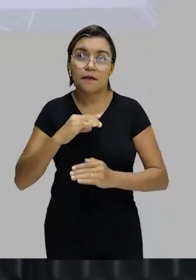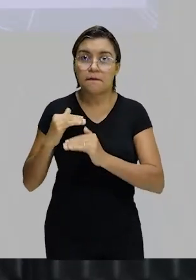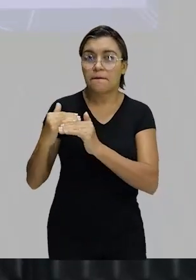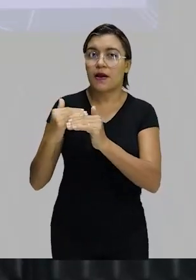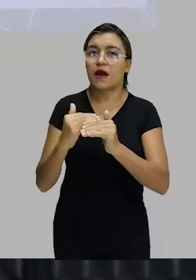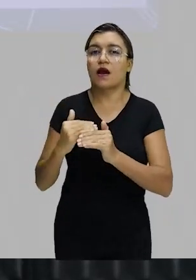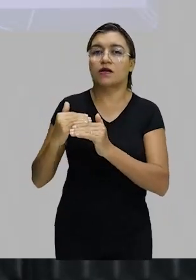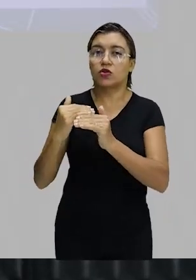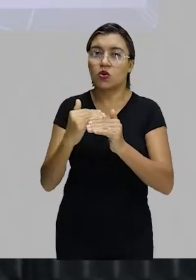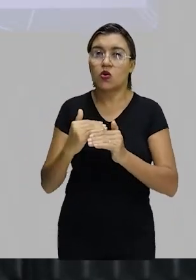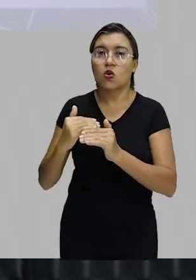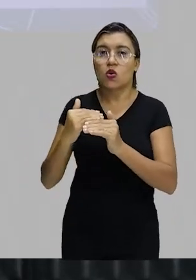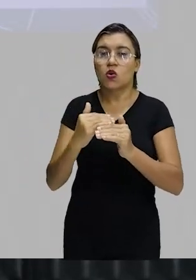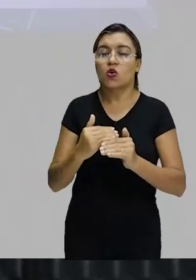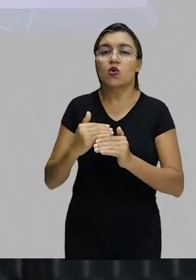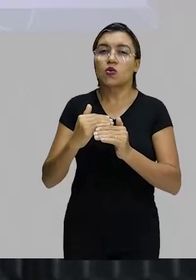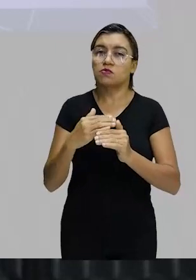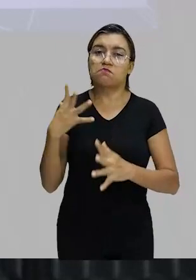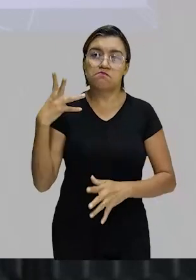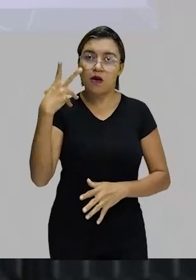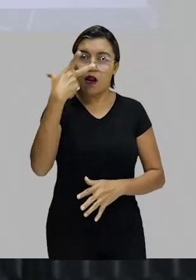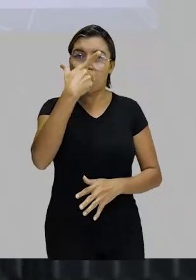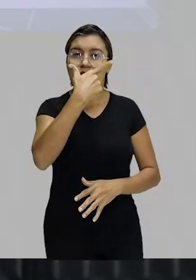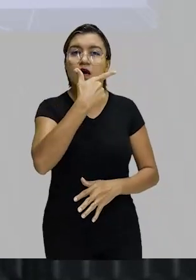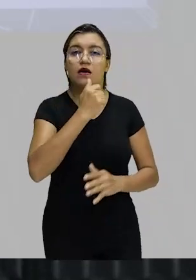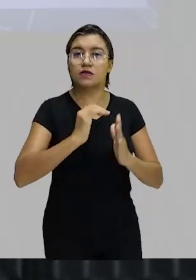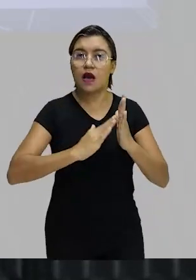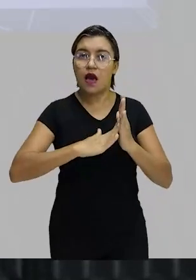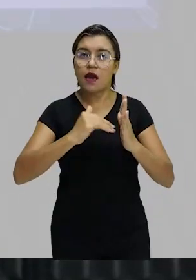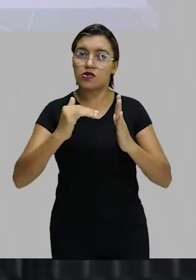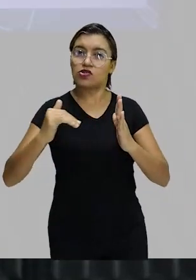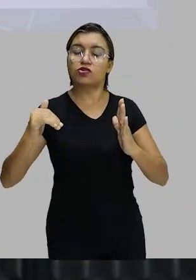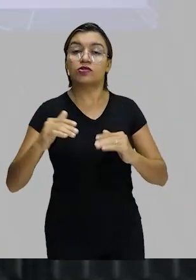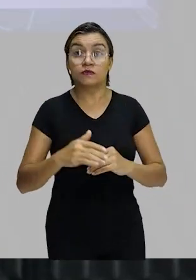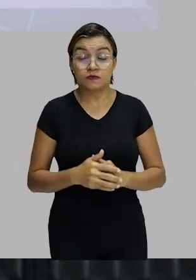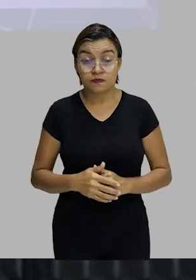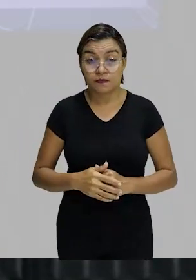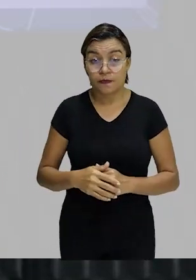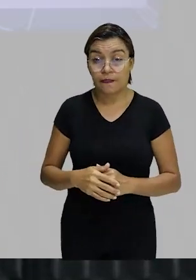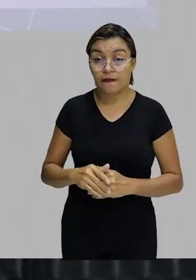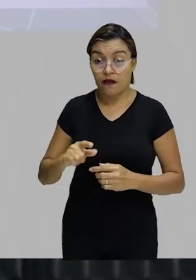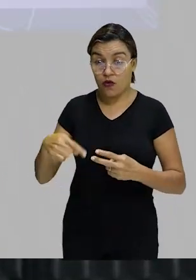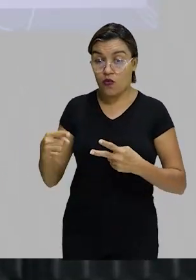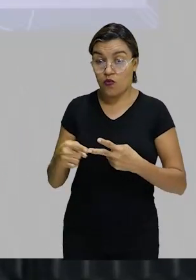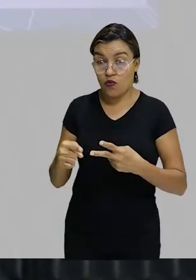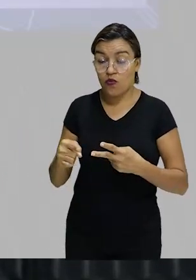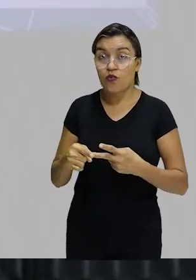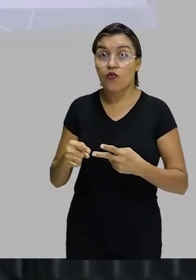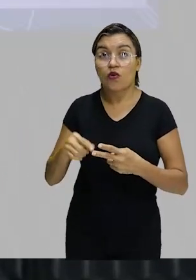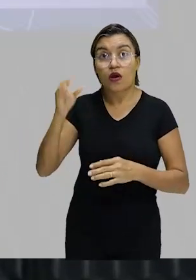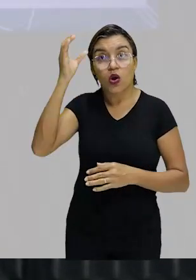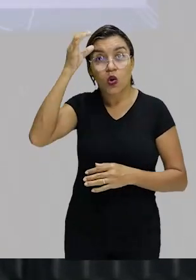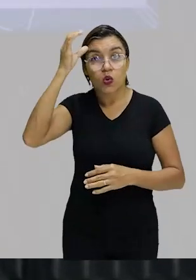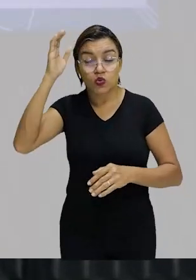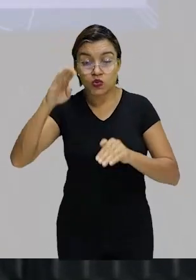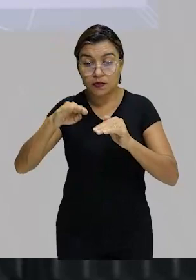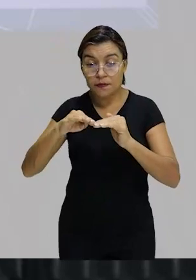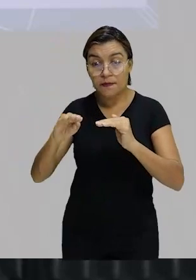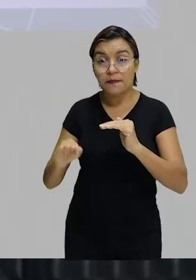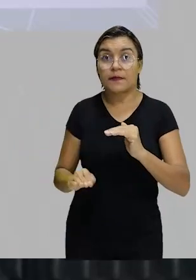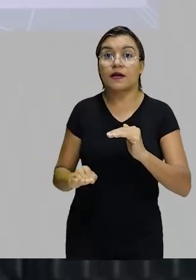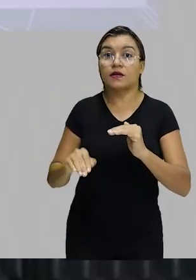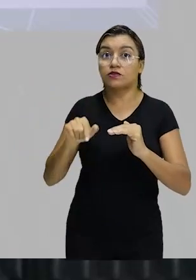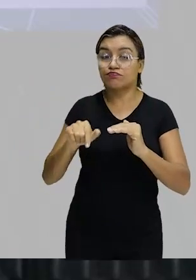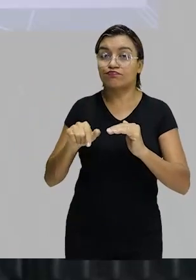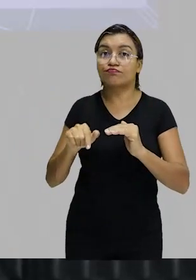padrões estilísticos, uma beleza na sua essência. A low culture, cultura baixa, está falando mais